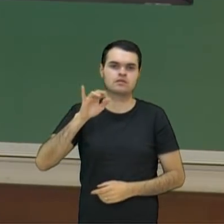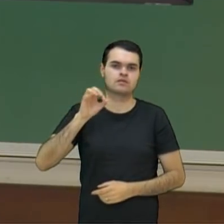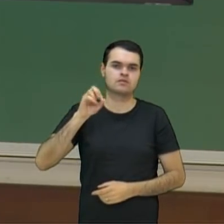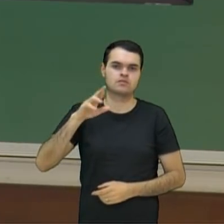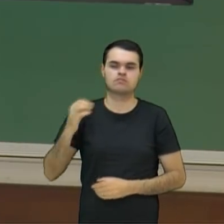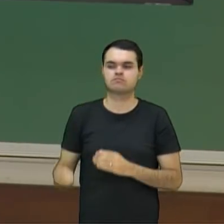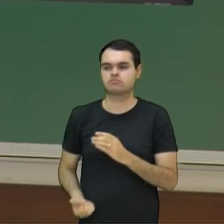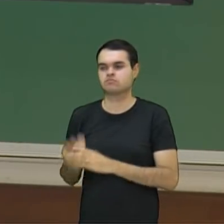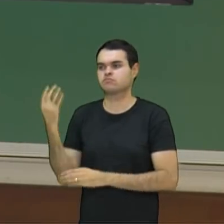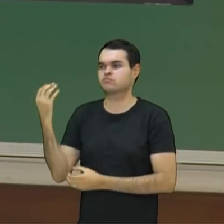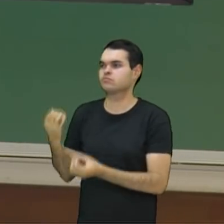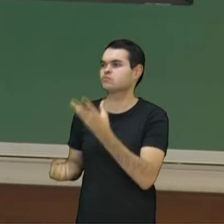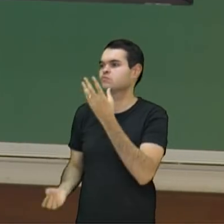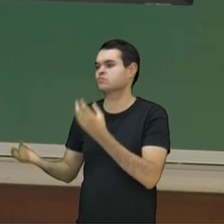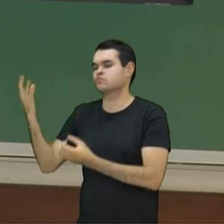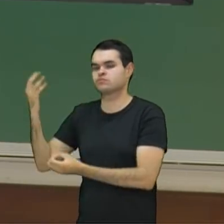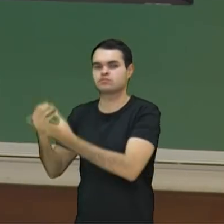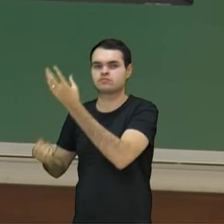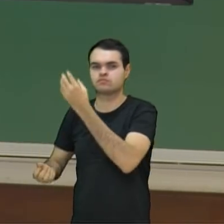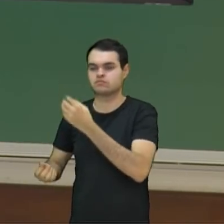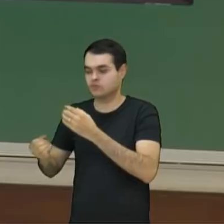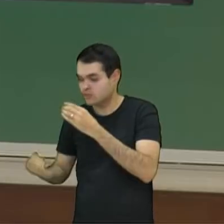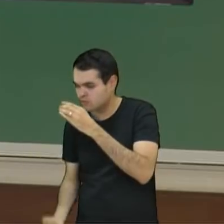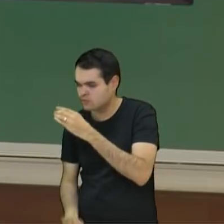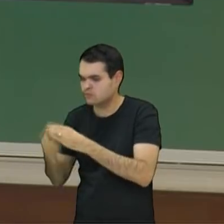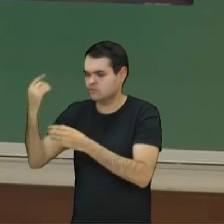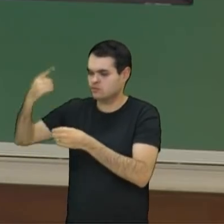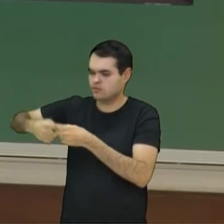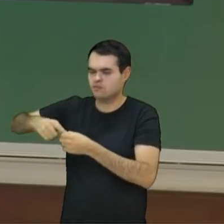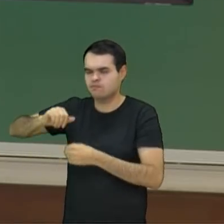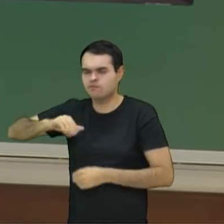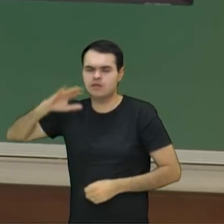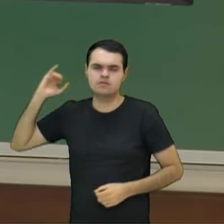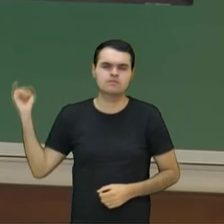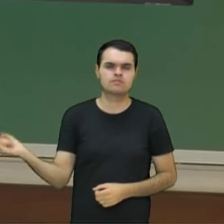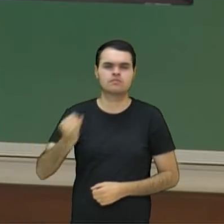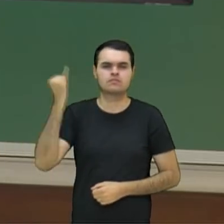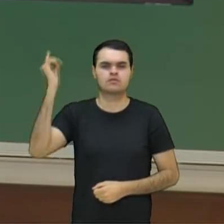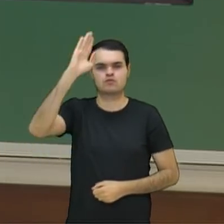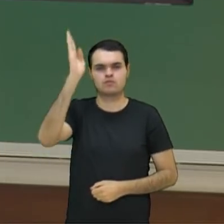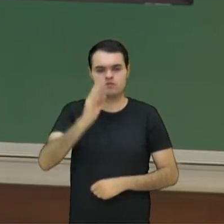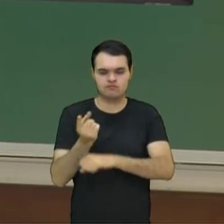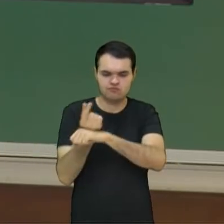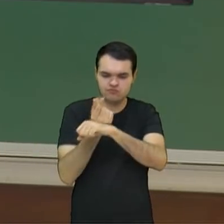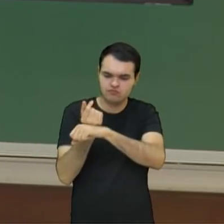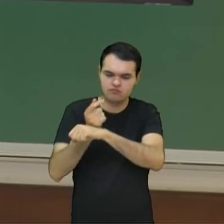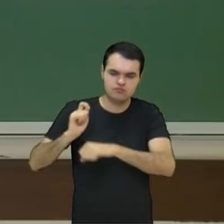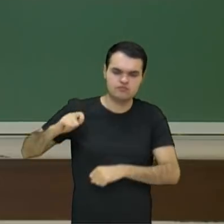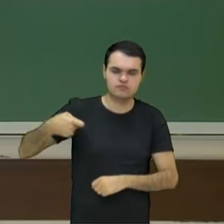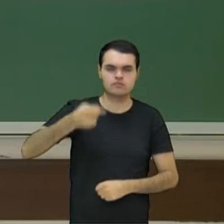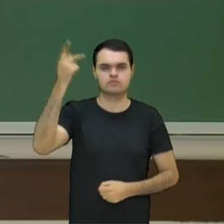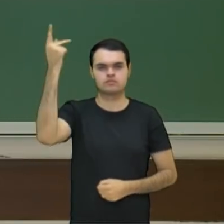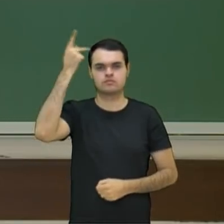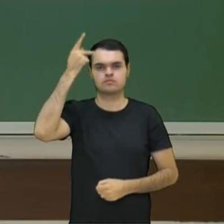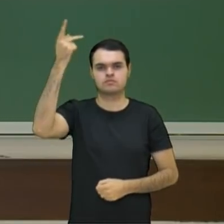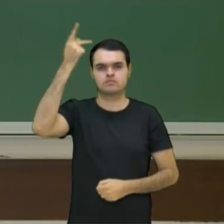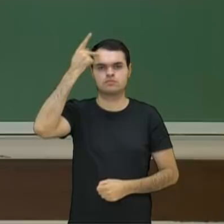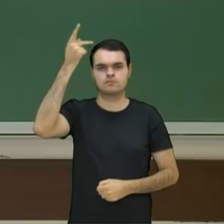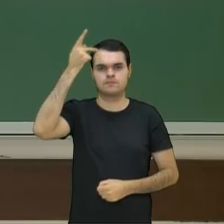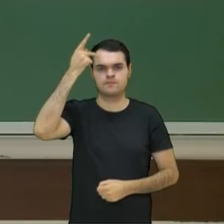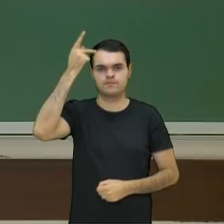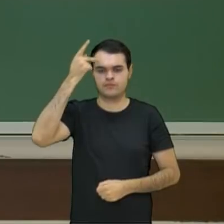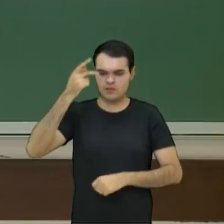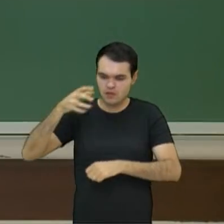origem ali à cidade mais importante do Brasil hoje, que é São Paulo. Economicamente falando, financeira, um